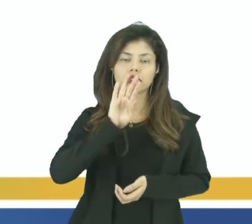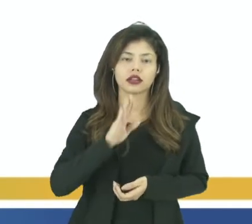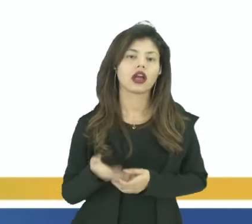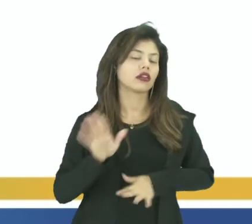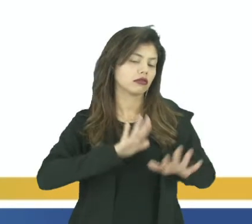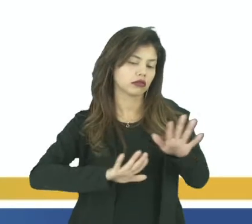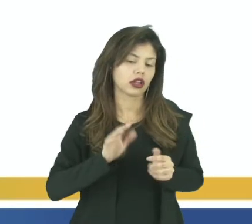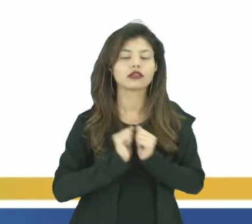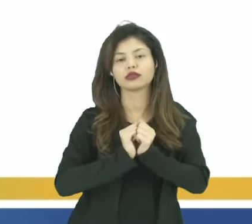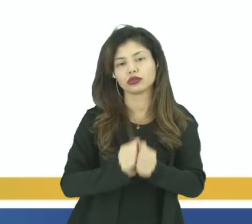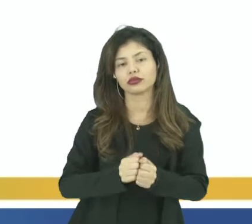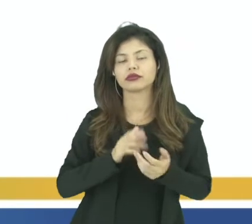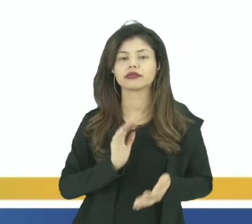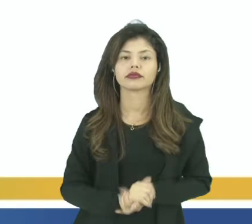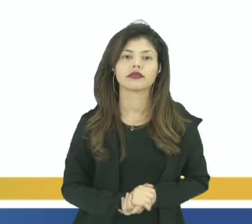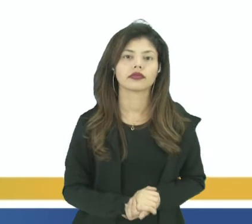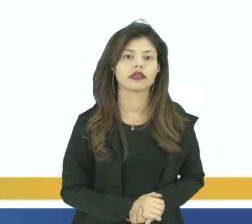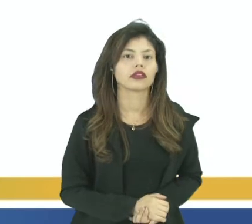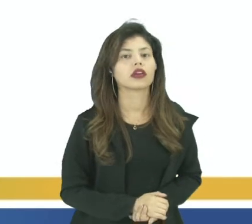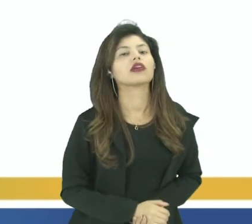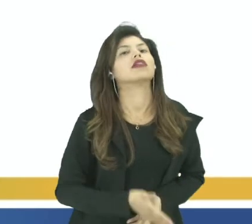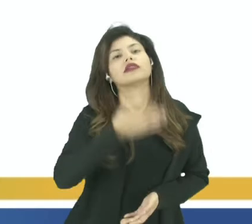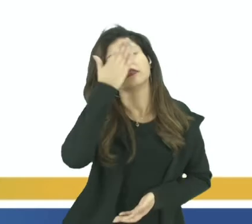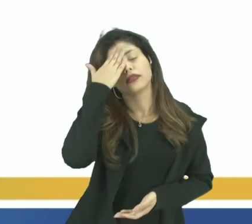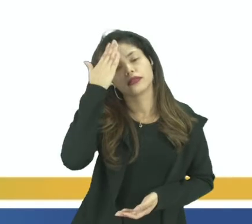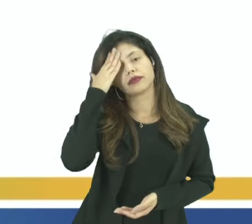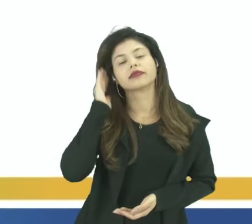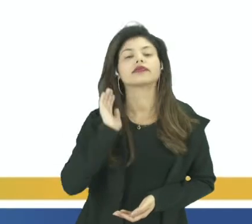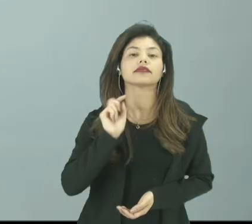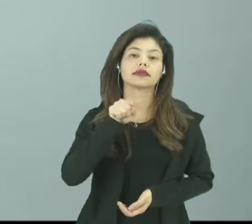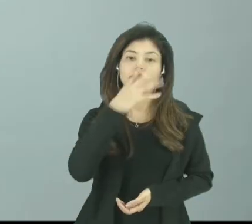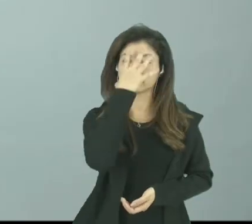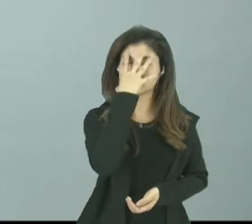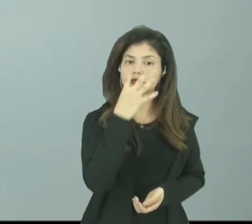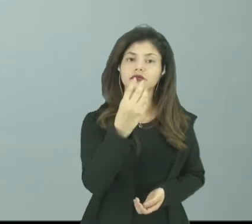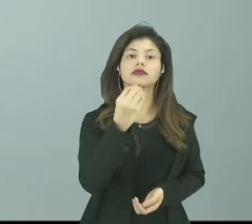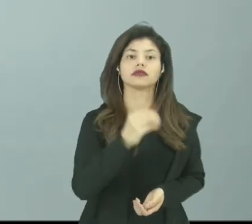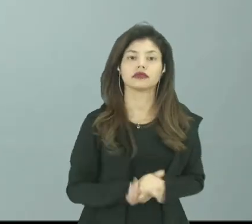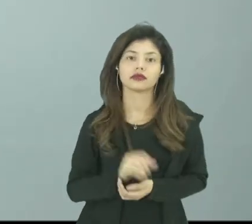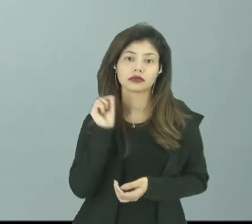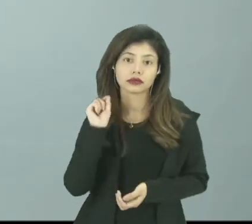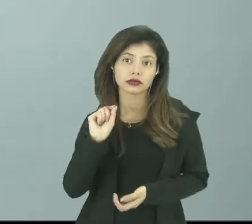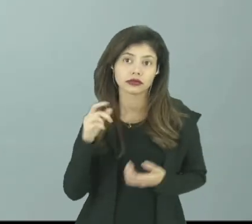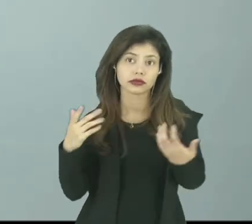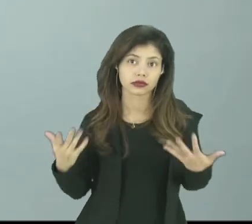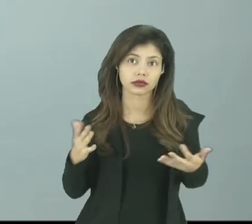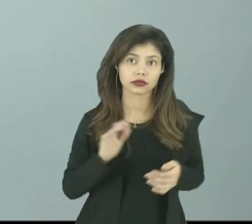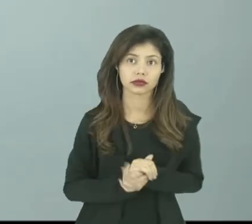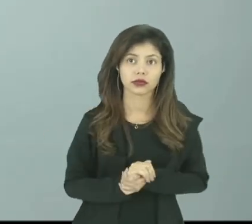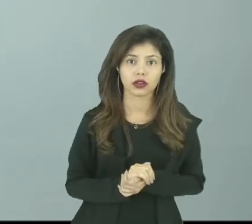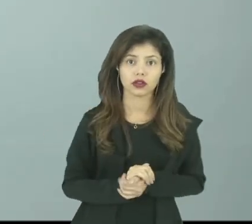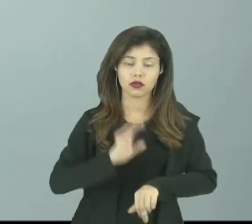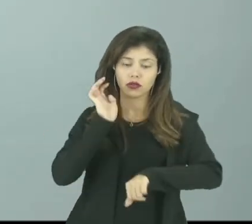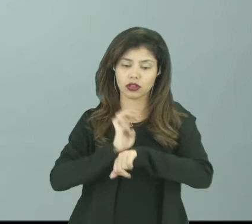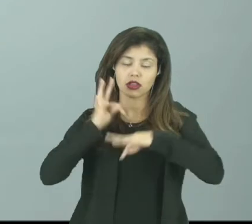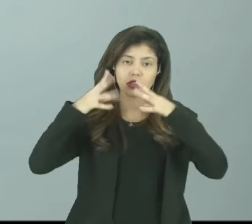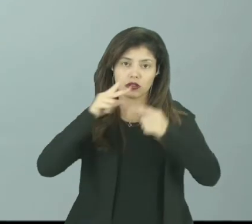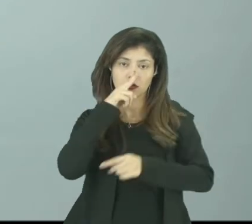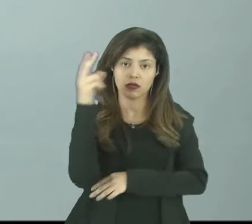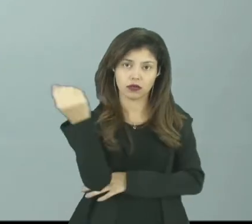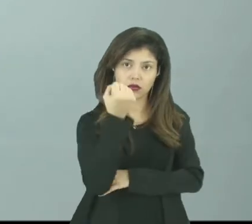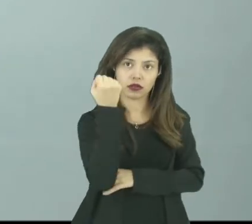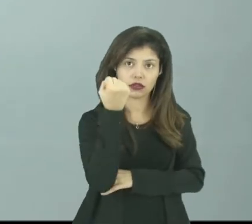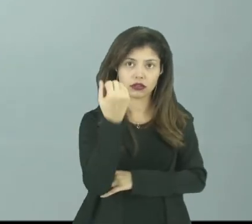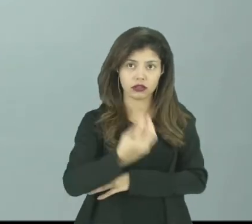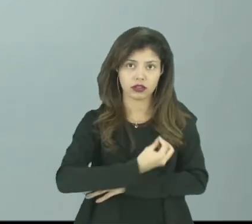harmonia. Então, gente, a concepção aí de Hobbes é que o Estado tem todo o poder,